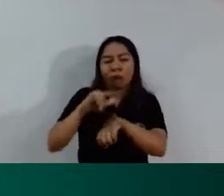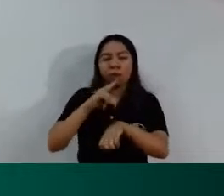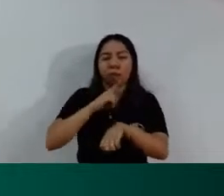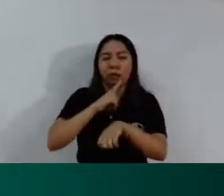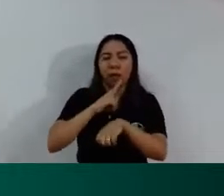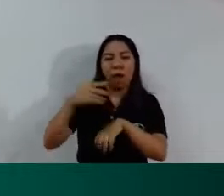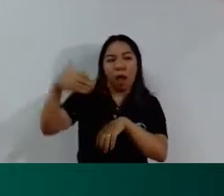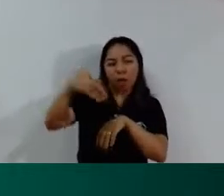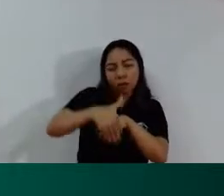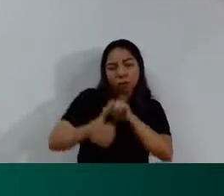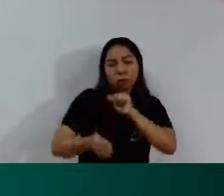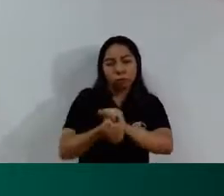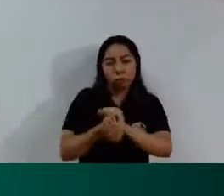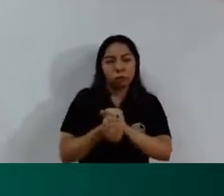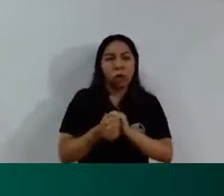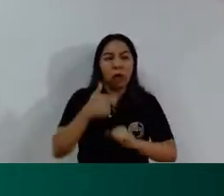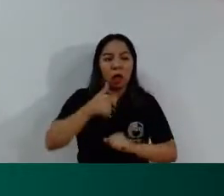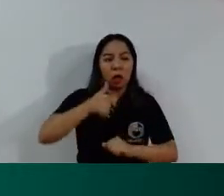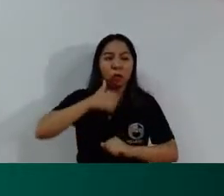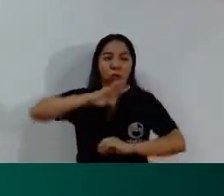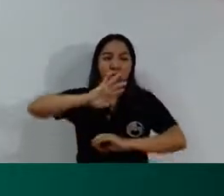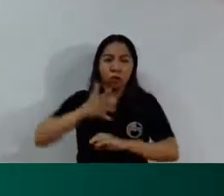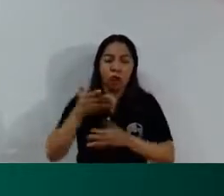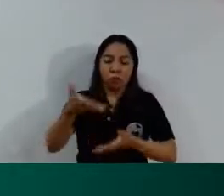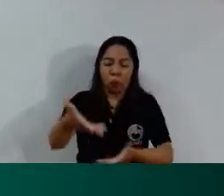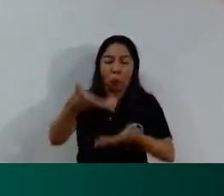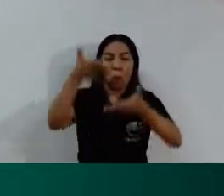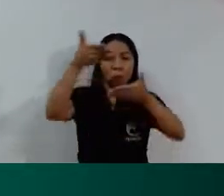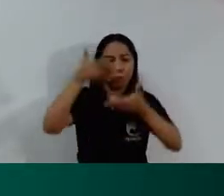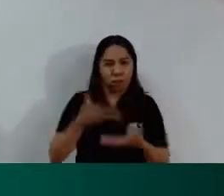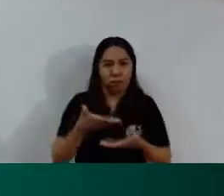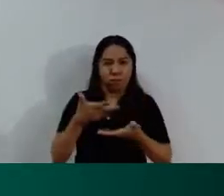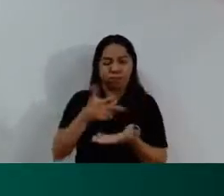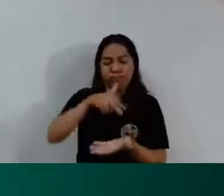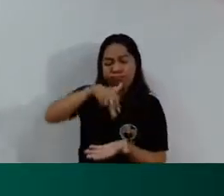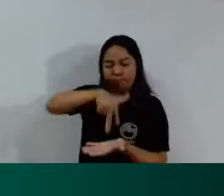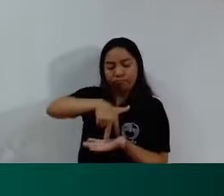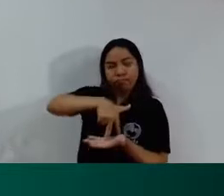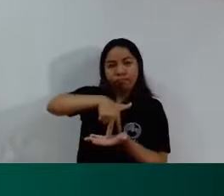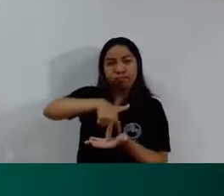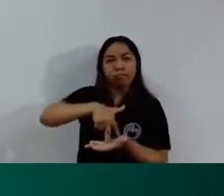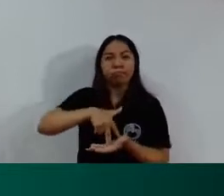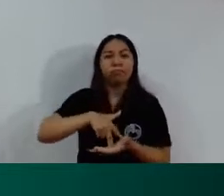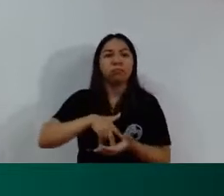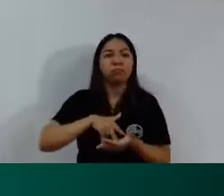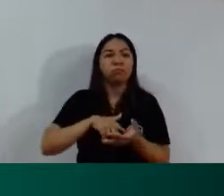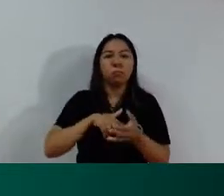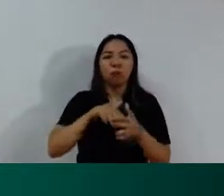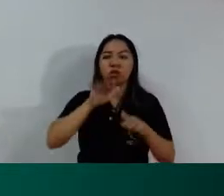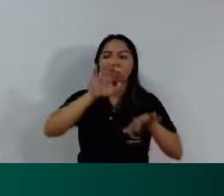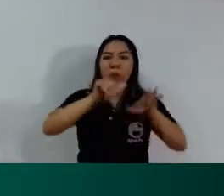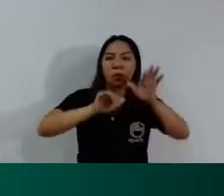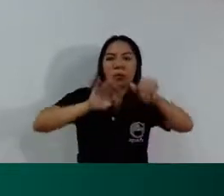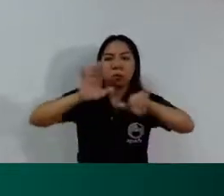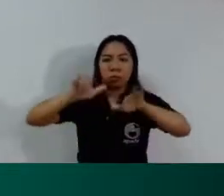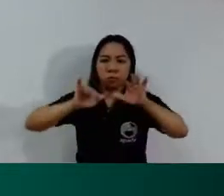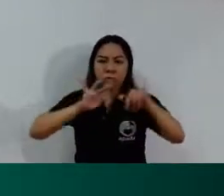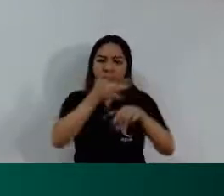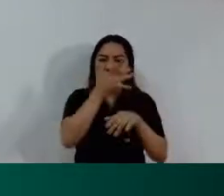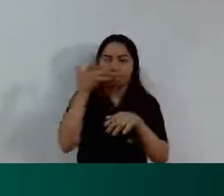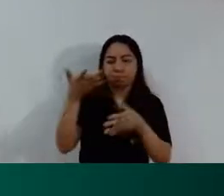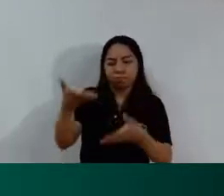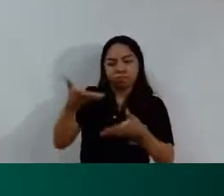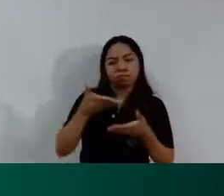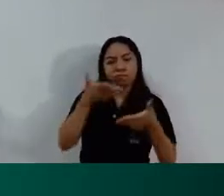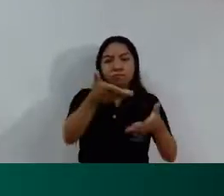ter aqui conosco eu vou fazer o convite para que venham a ambos aqui para mesa e